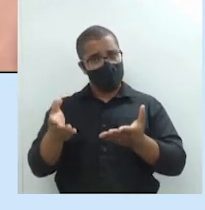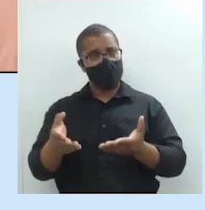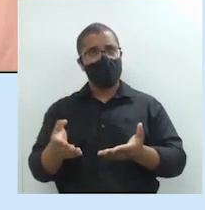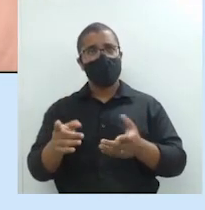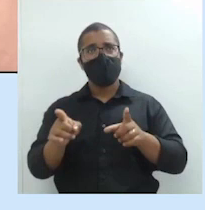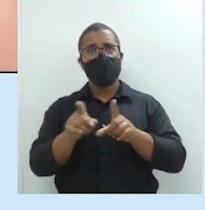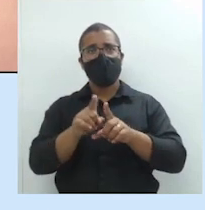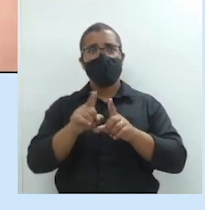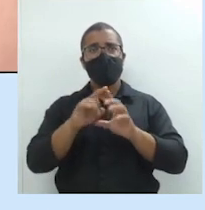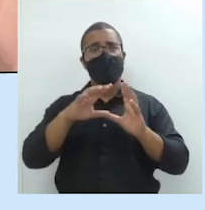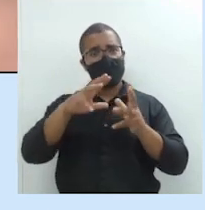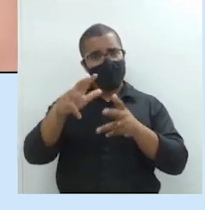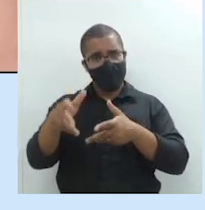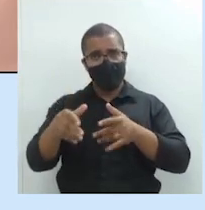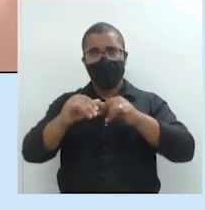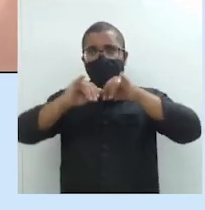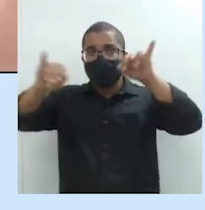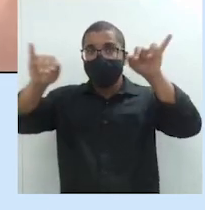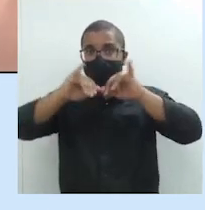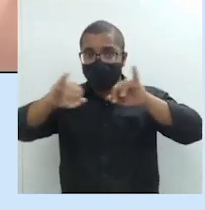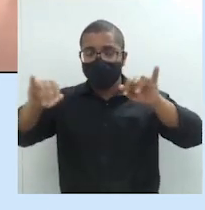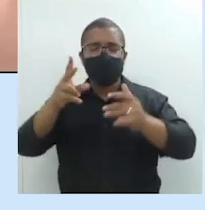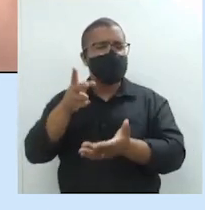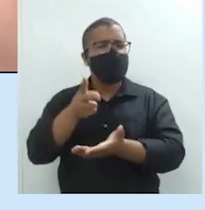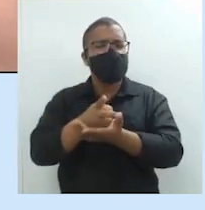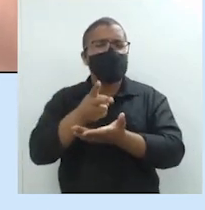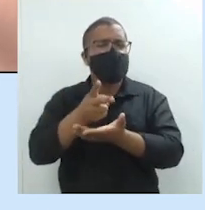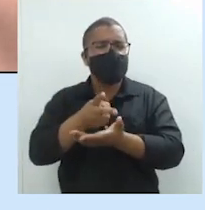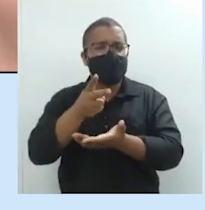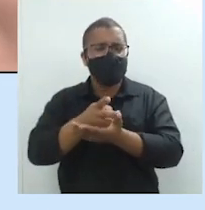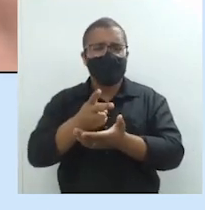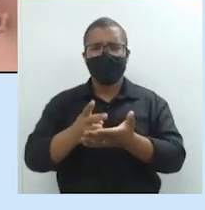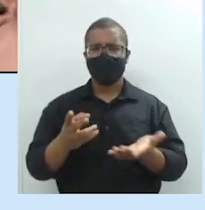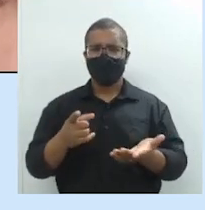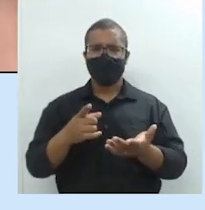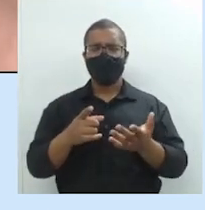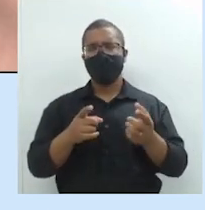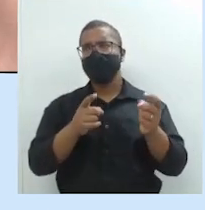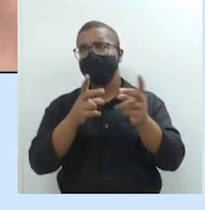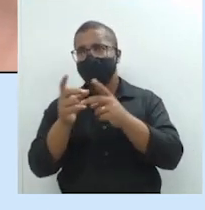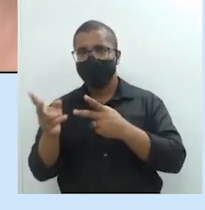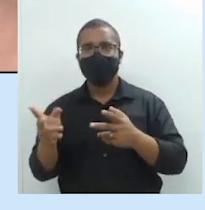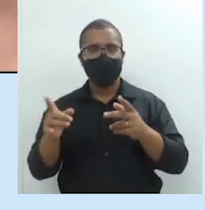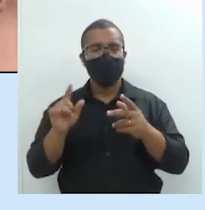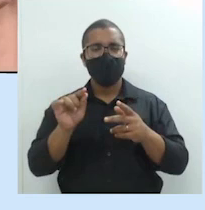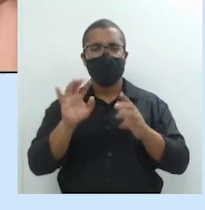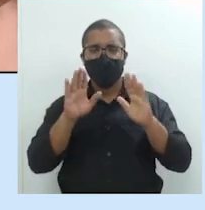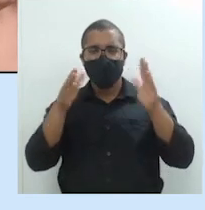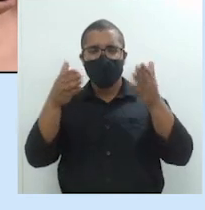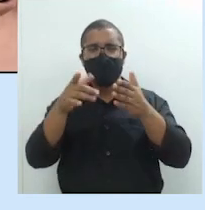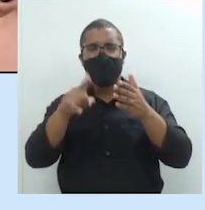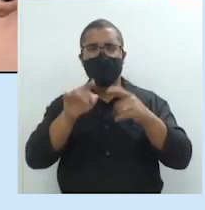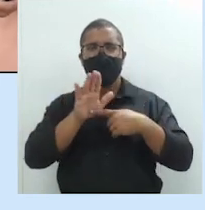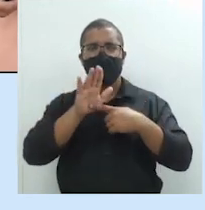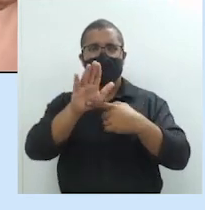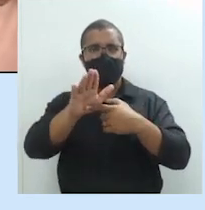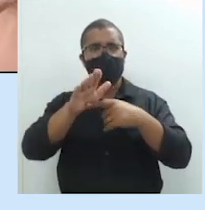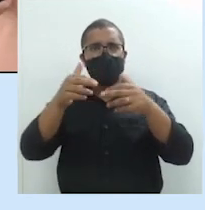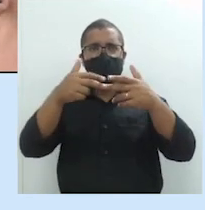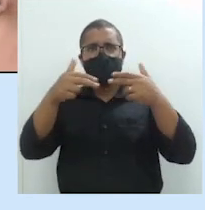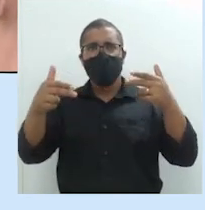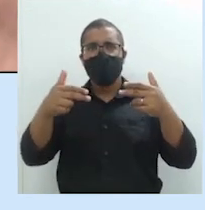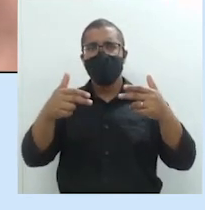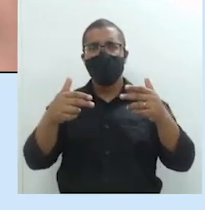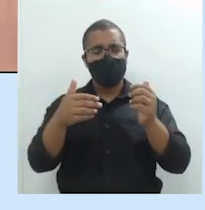importante é que no mundo do comércio, na propaganda, certo? Comercial, nós encontramos o que? Essa intencionalidade, o